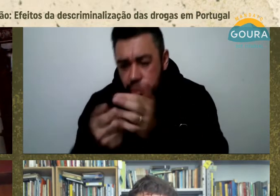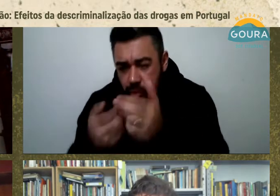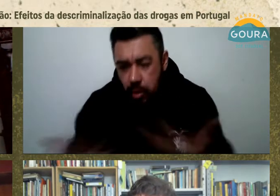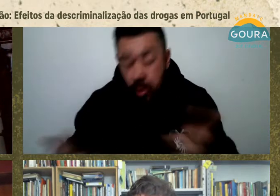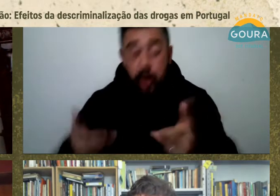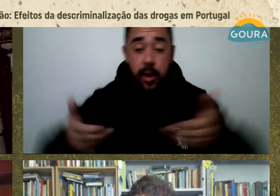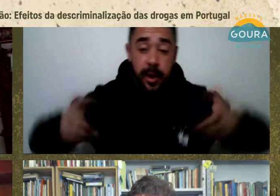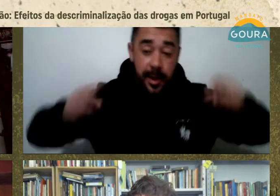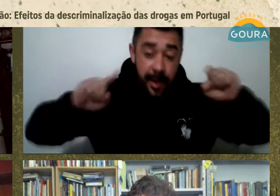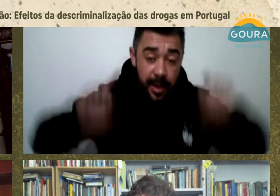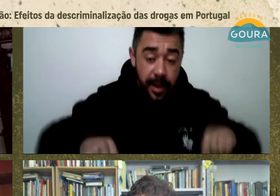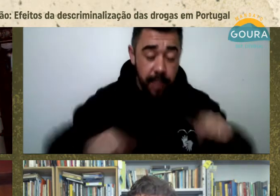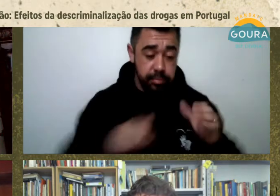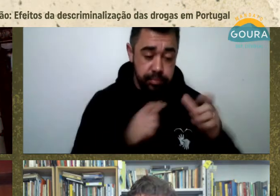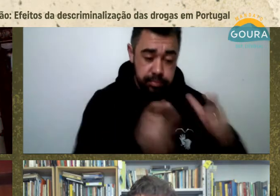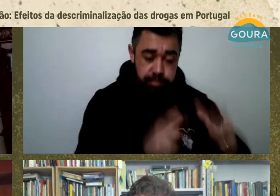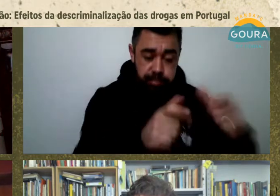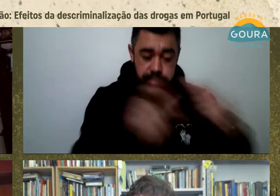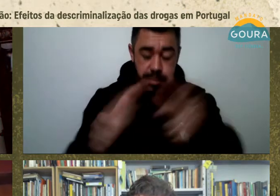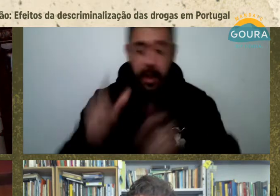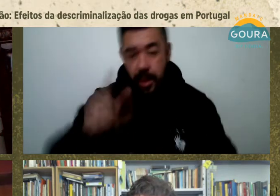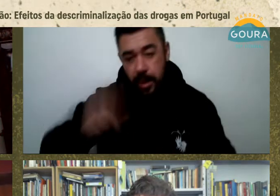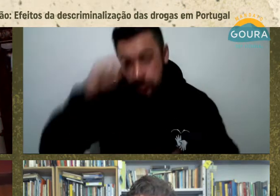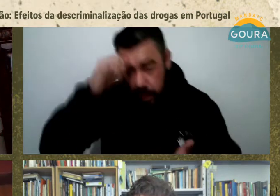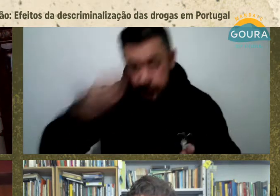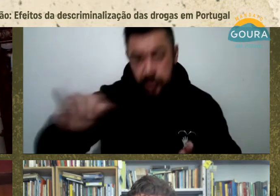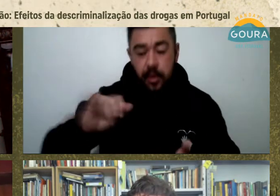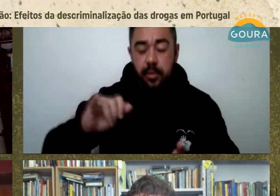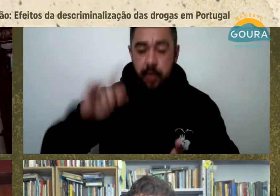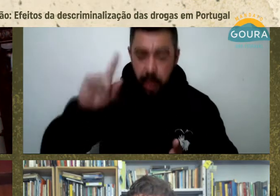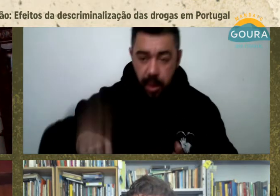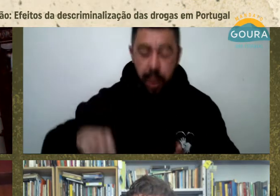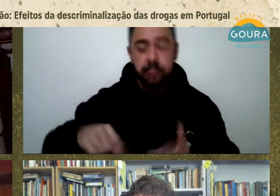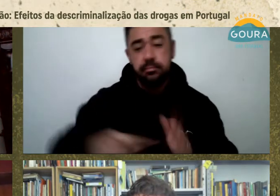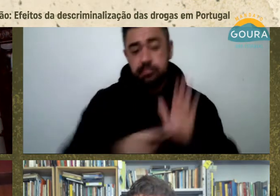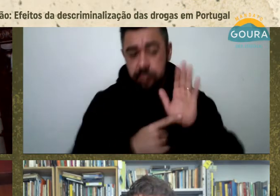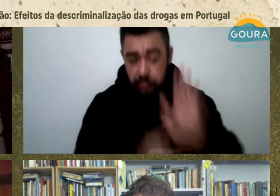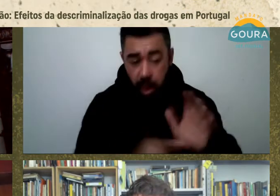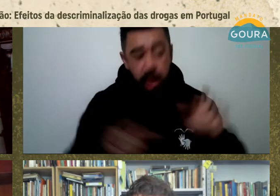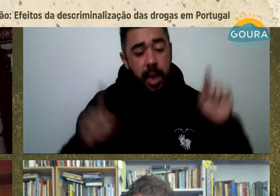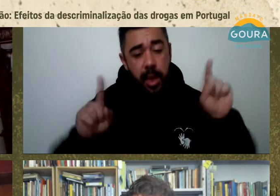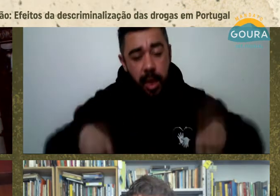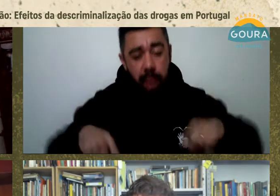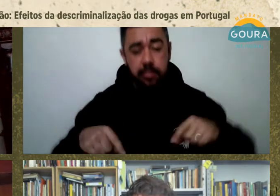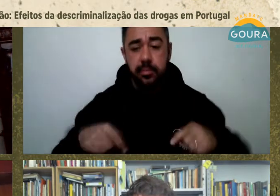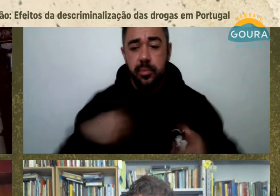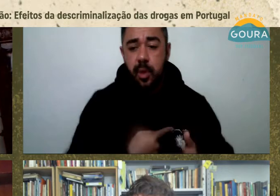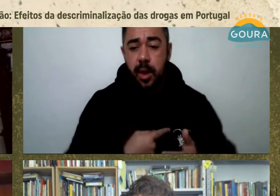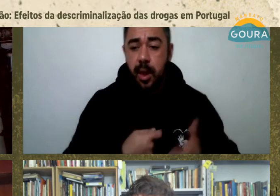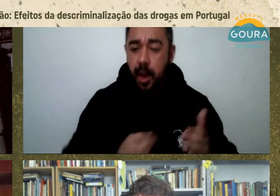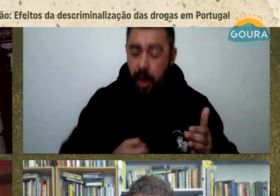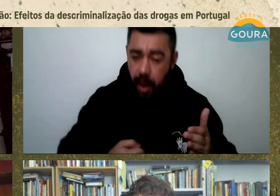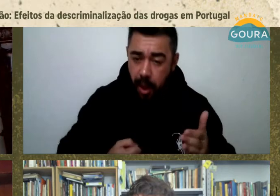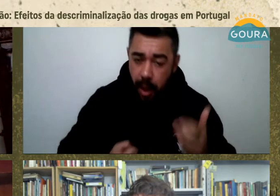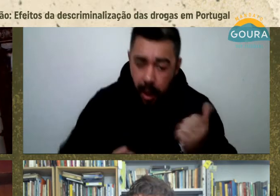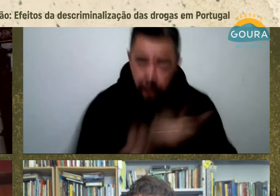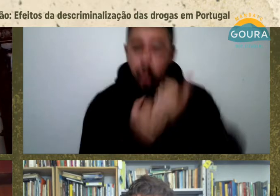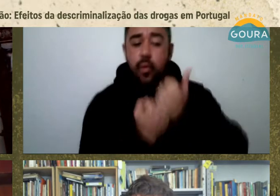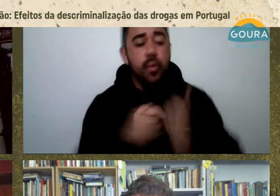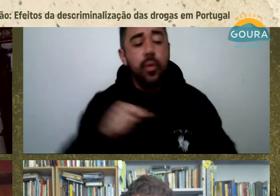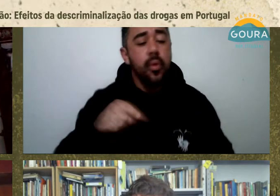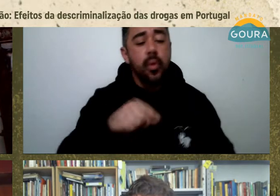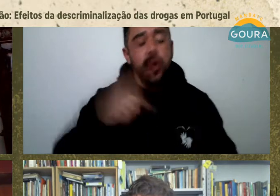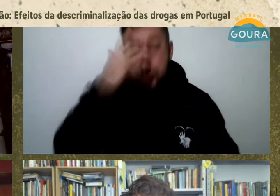instâncias de prevenção indicada que nos permitem apoiar estes cidadãos e